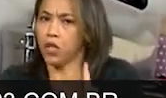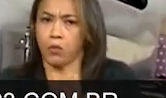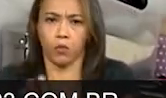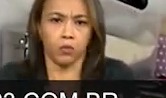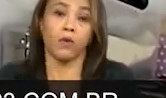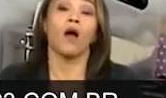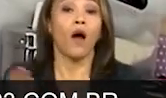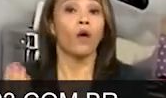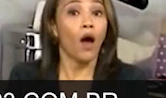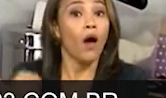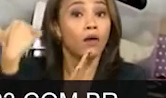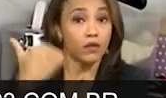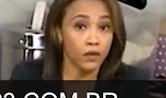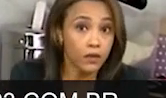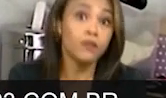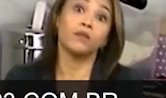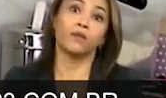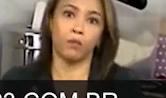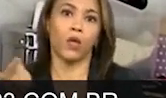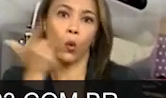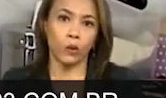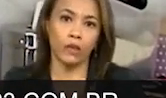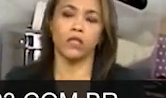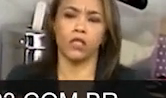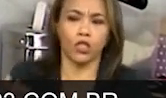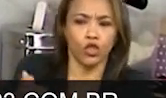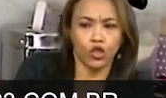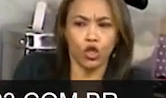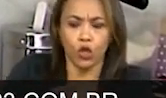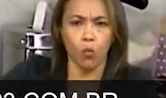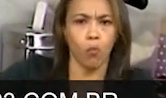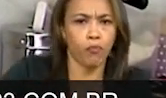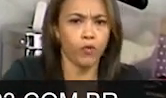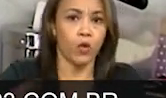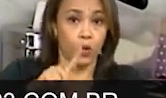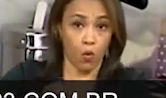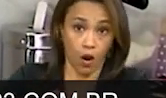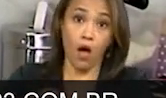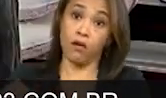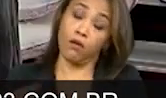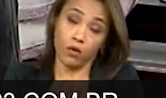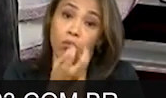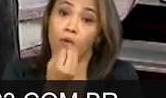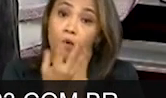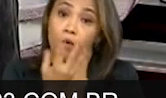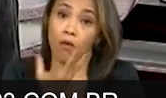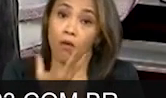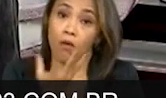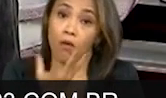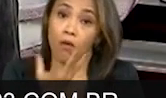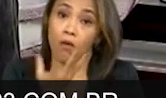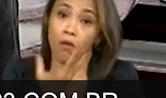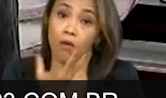aumentando para que eu faça uma transação comercial de um valor mais alto dentro de um horário desse eu acho muito bom ele conta aqui